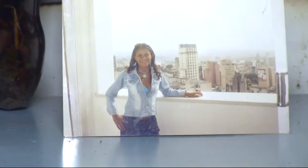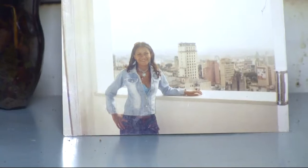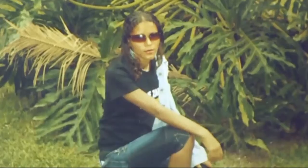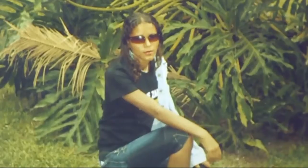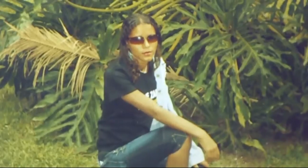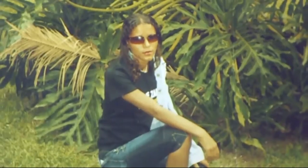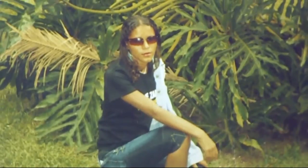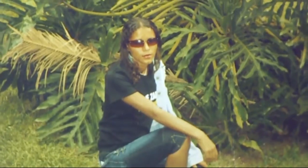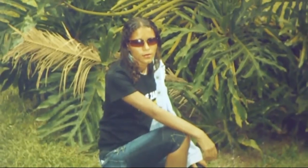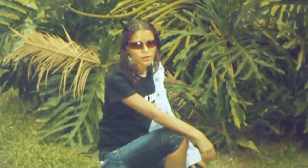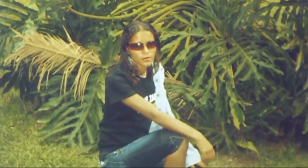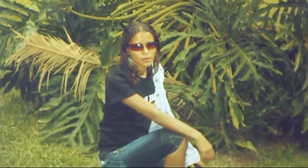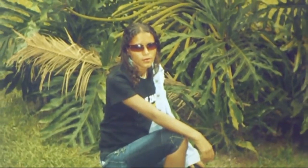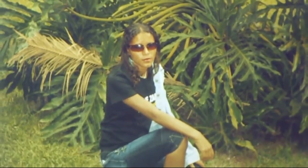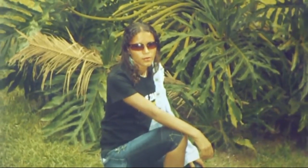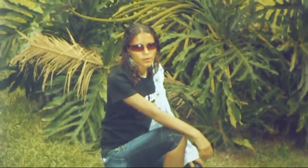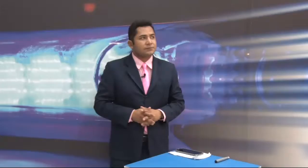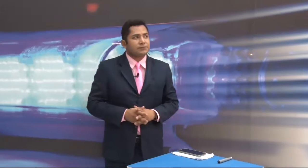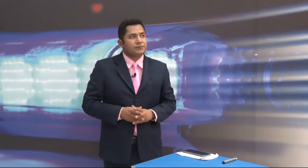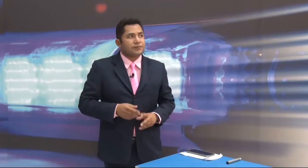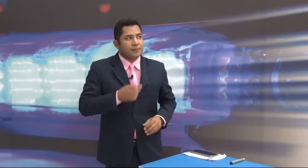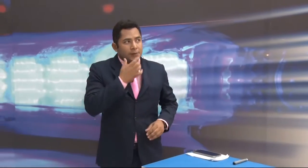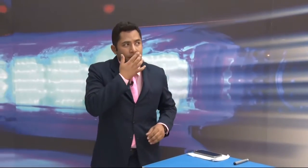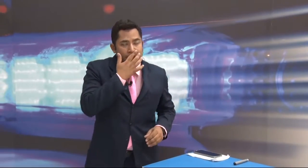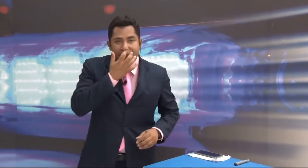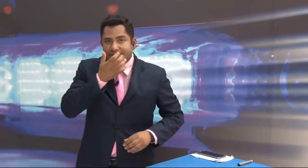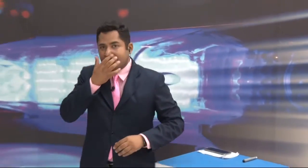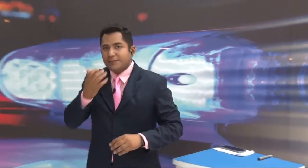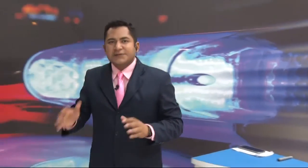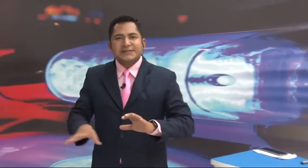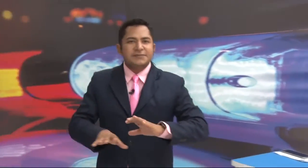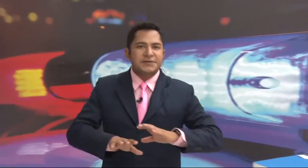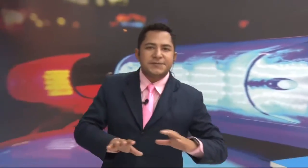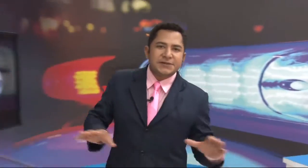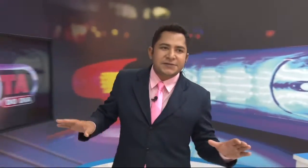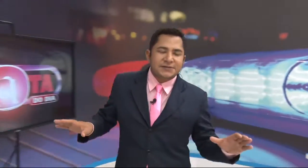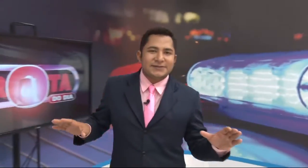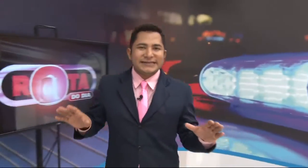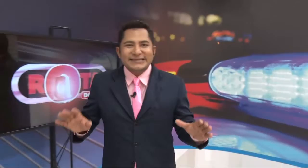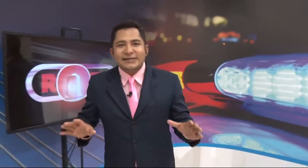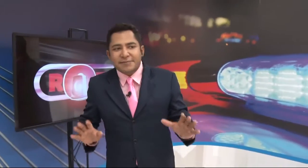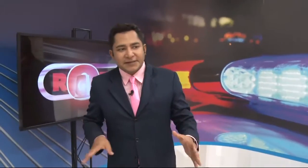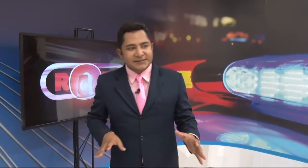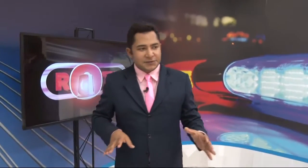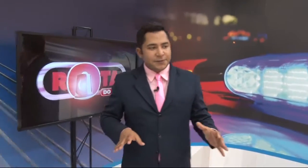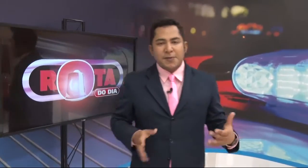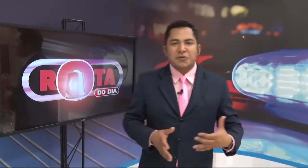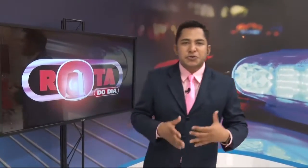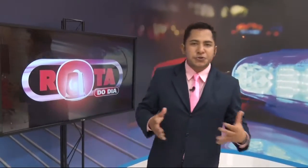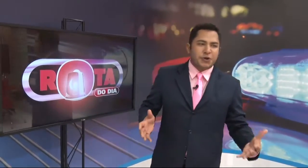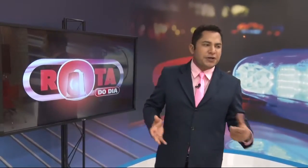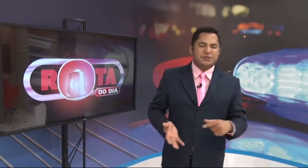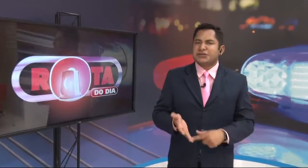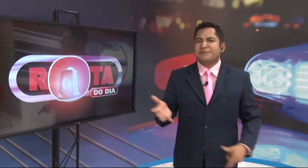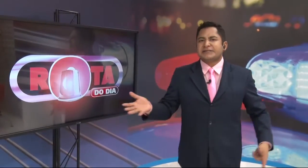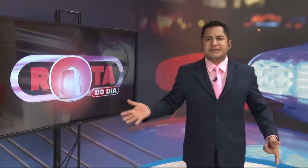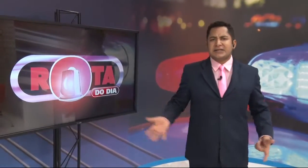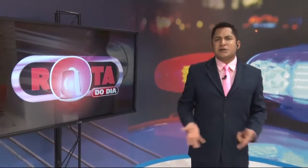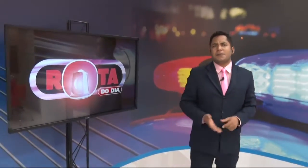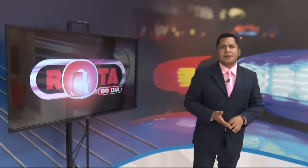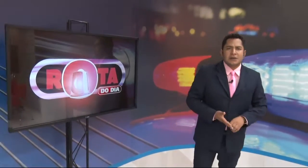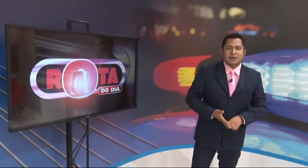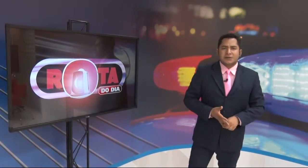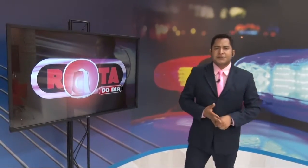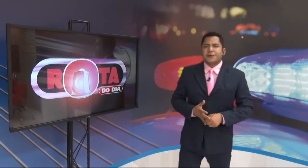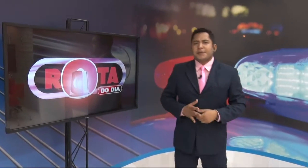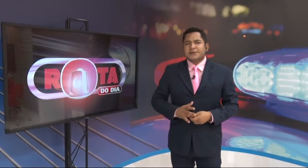minha família, junto nós todos juntos. Olha, a moça simplesmente desapareceu. Não há um histórico de